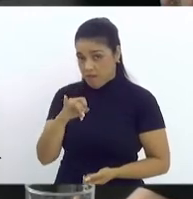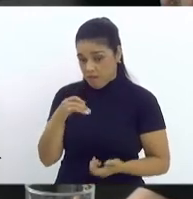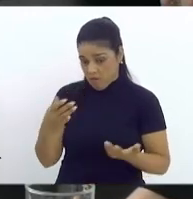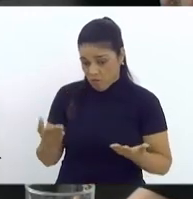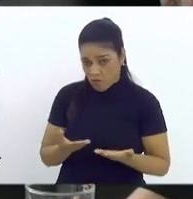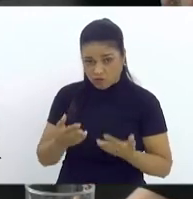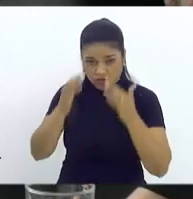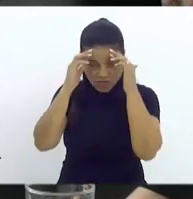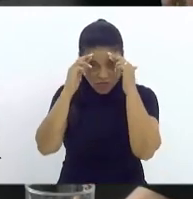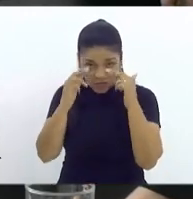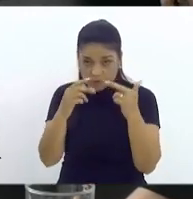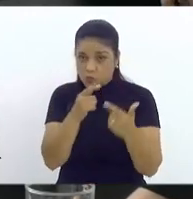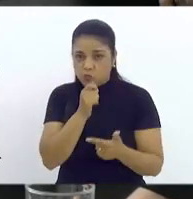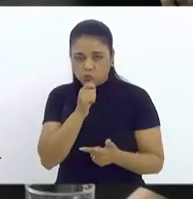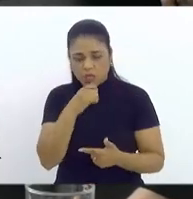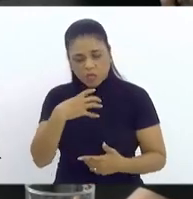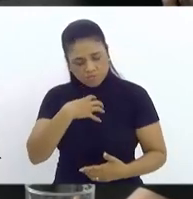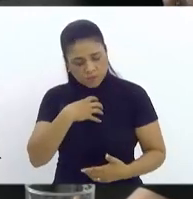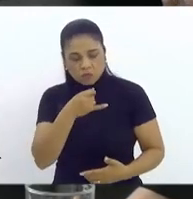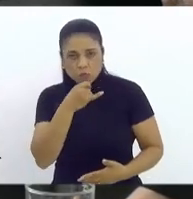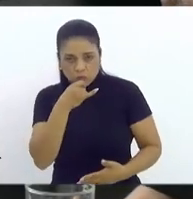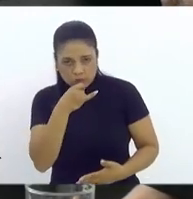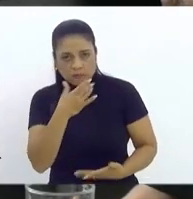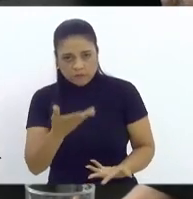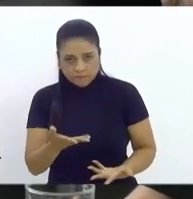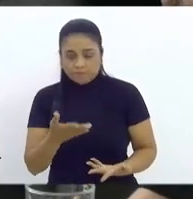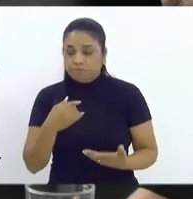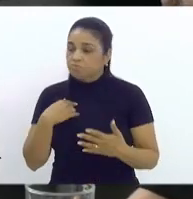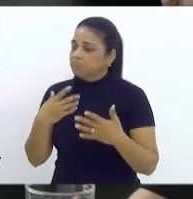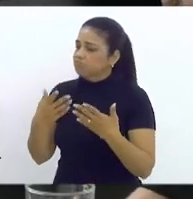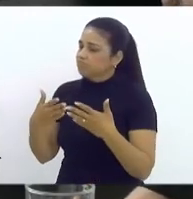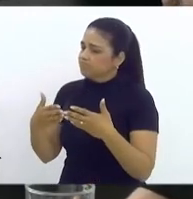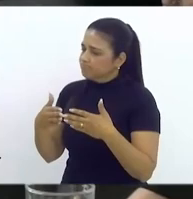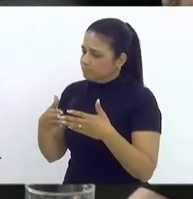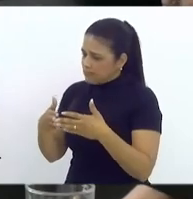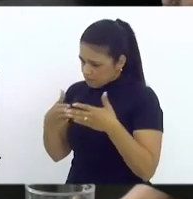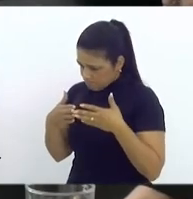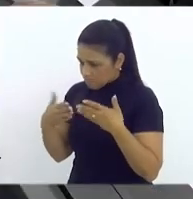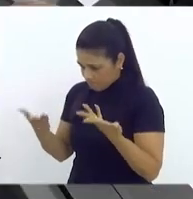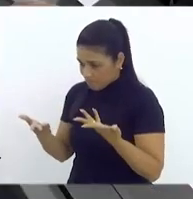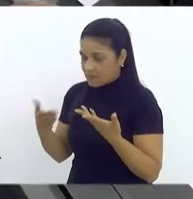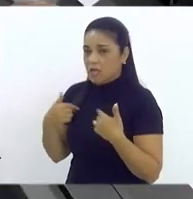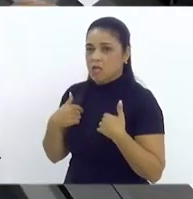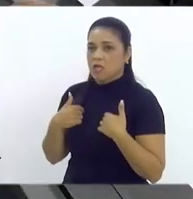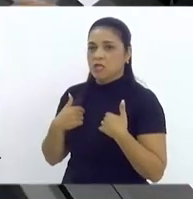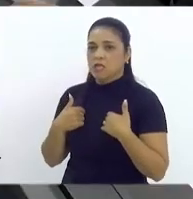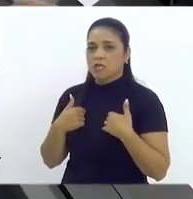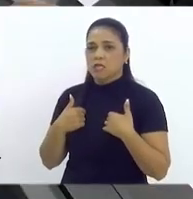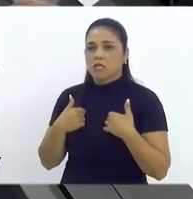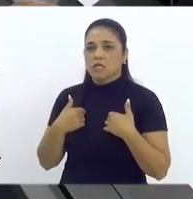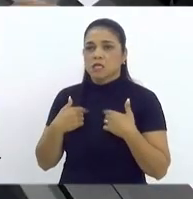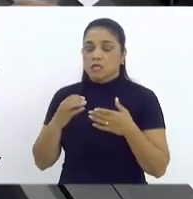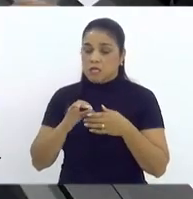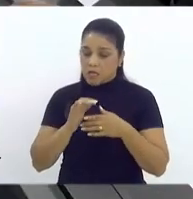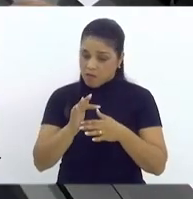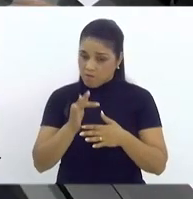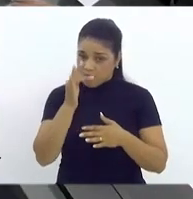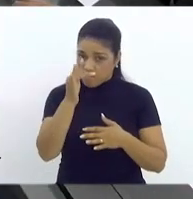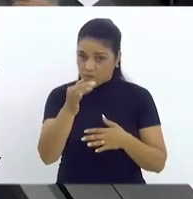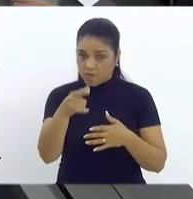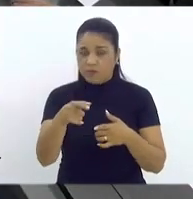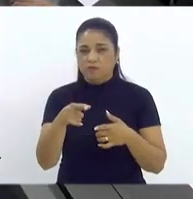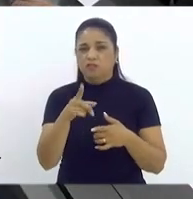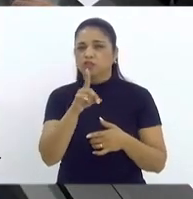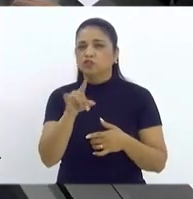muito... muito triste em relação a isso. Vossa Excelência, me permite uma parte? Quero colocar a deliberação para que a gente, na próxima sentada, dia